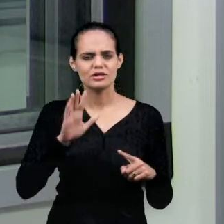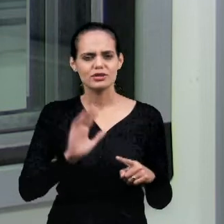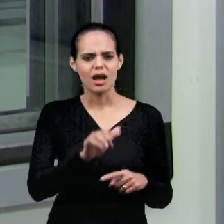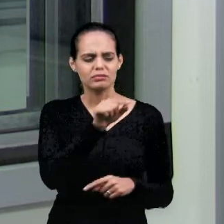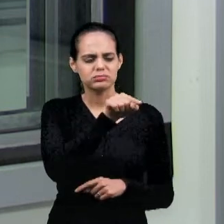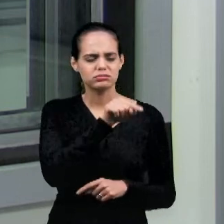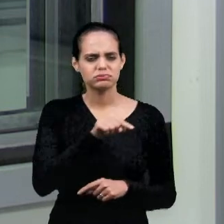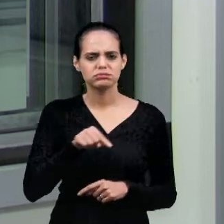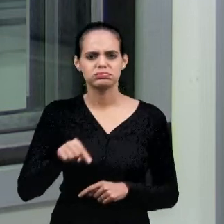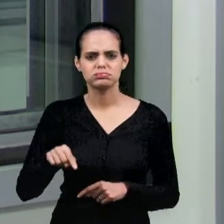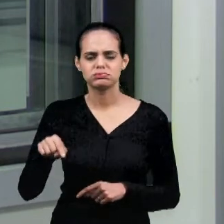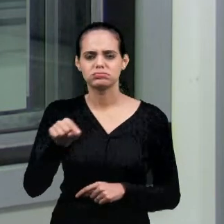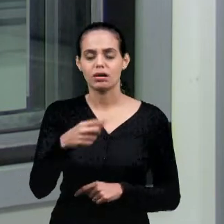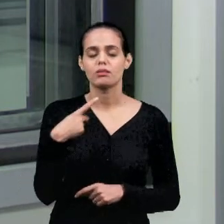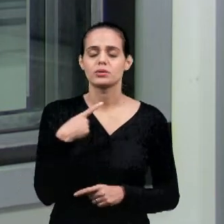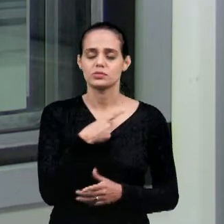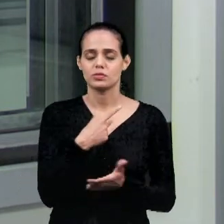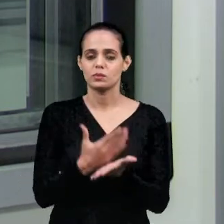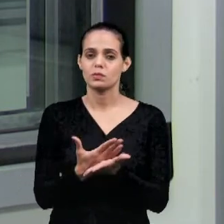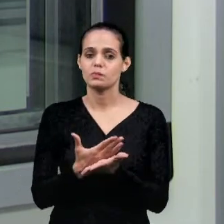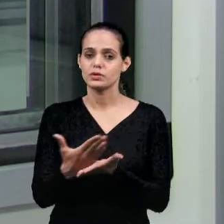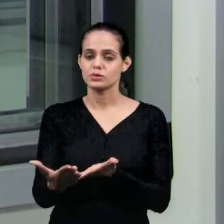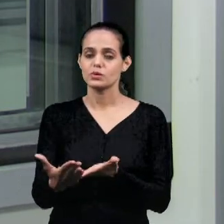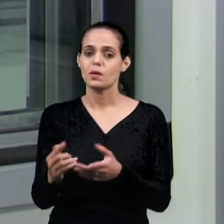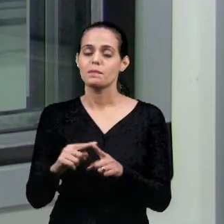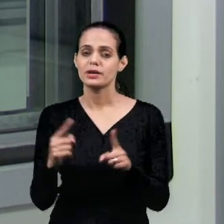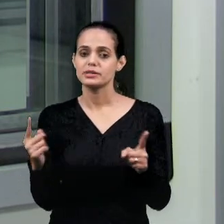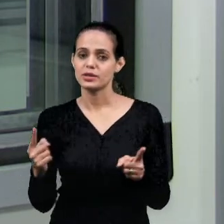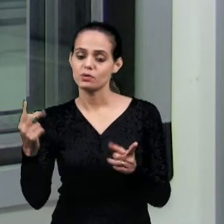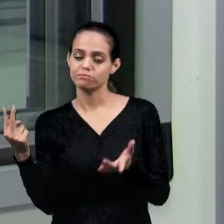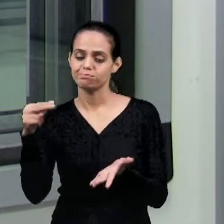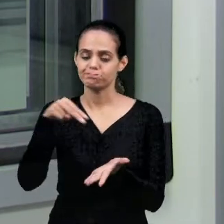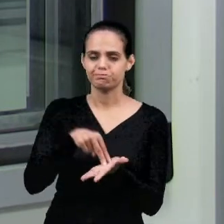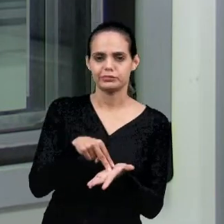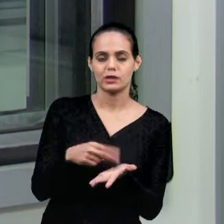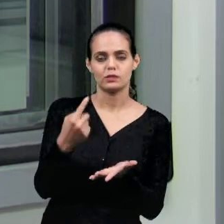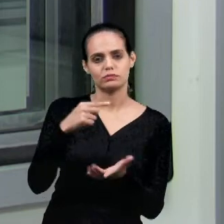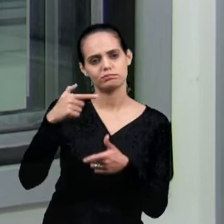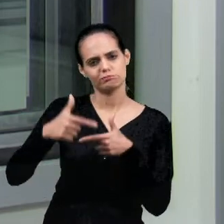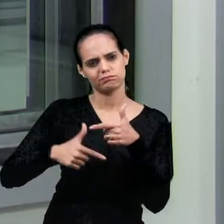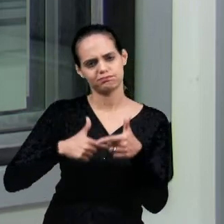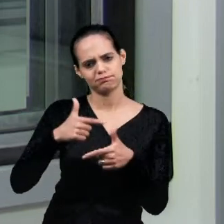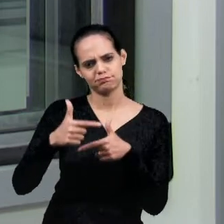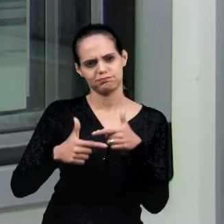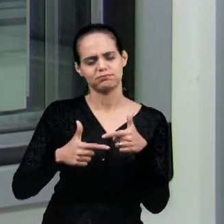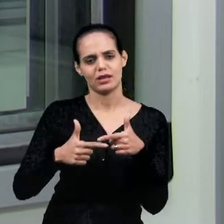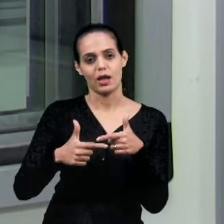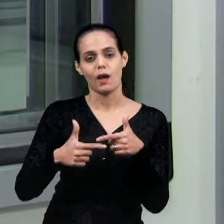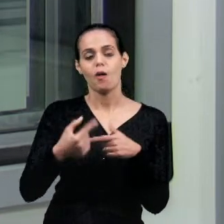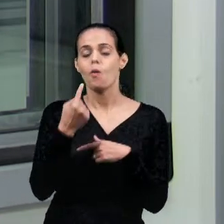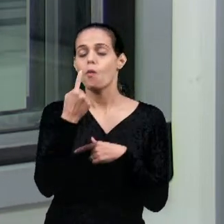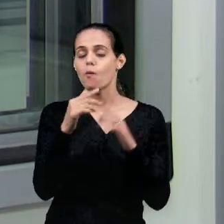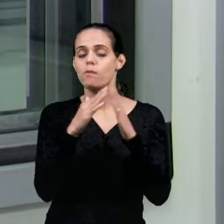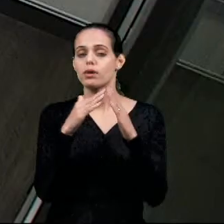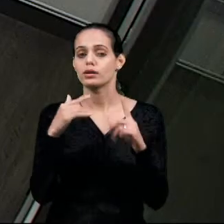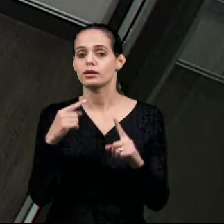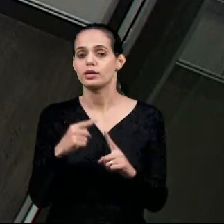começou foi esse pastor, mas quando eu assumi era um trabalho só. E dali foram se